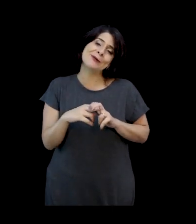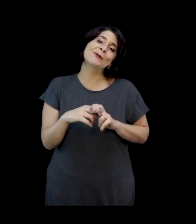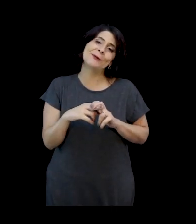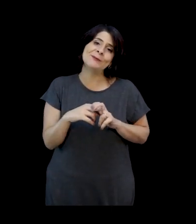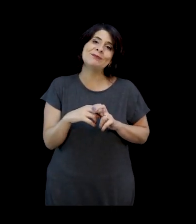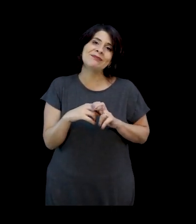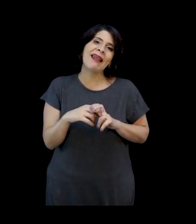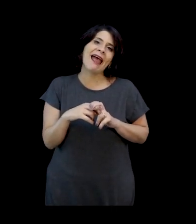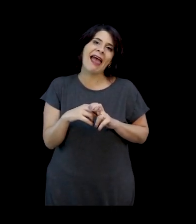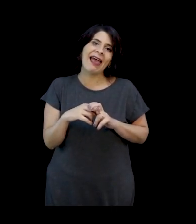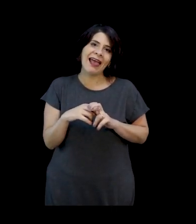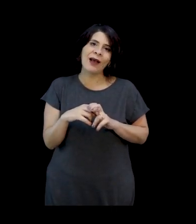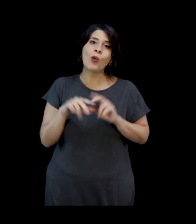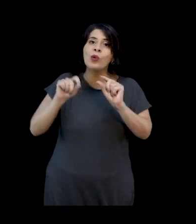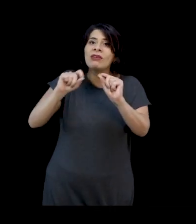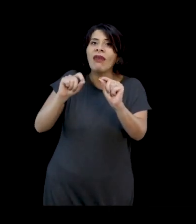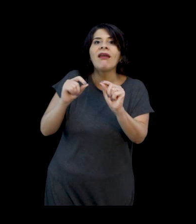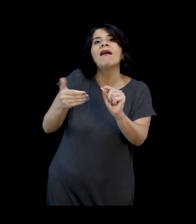destituído, distante